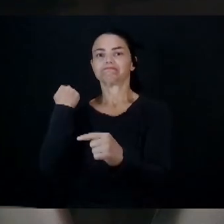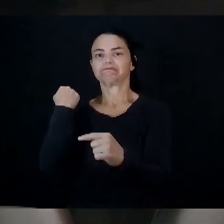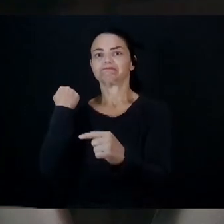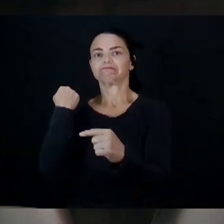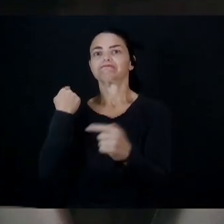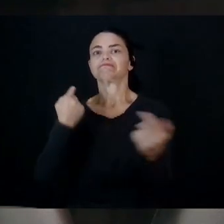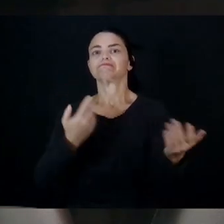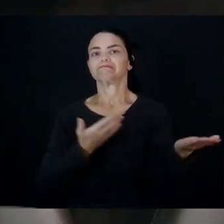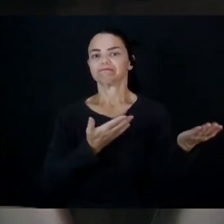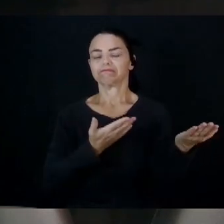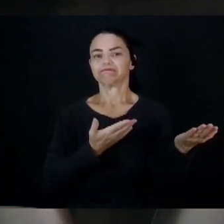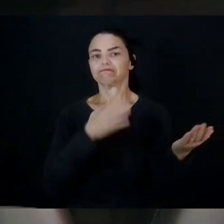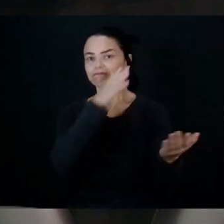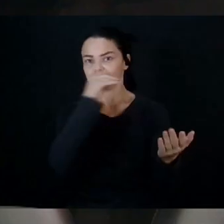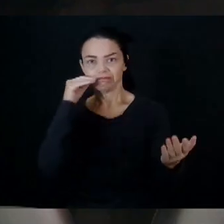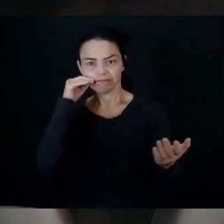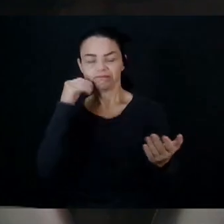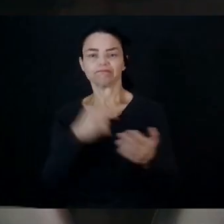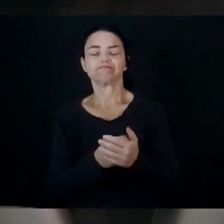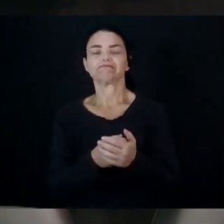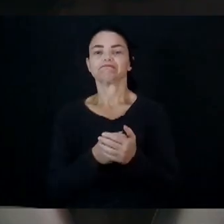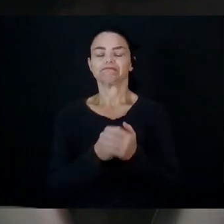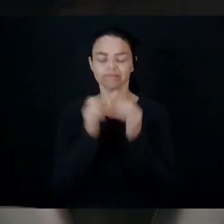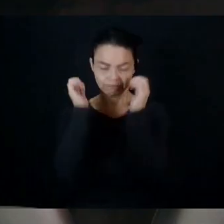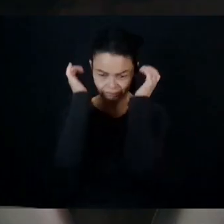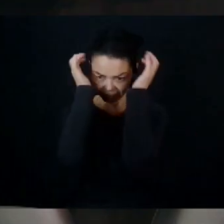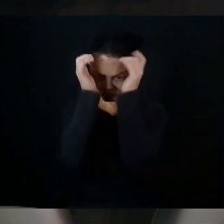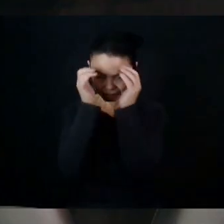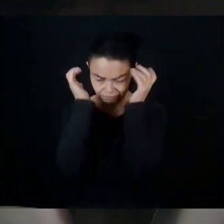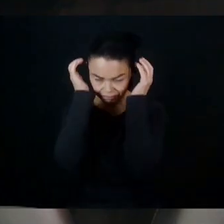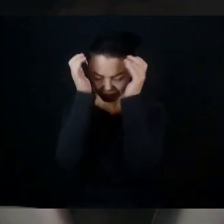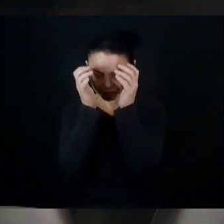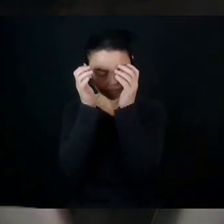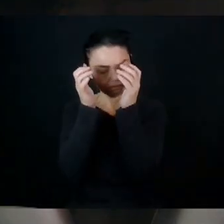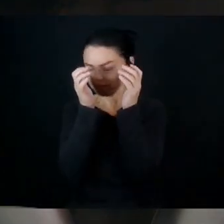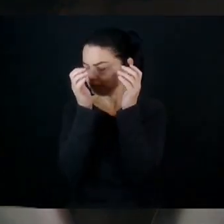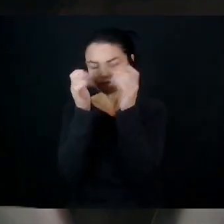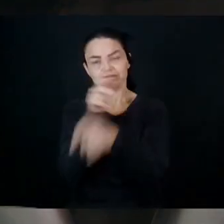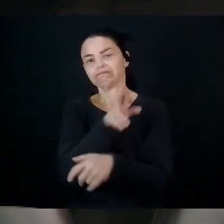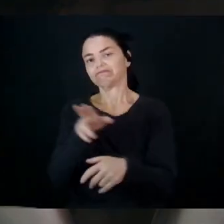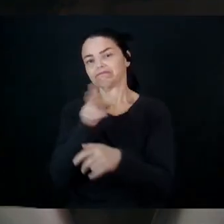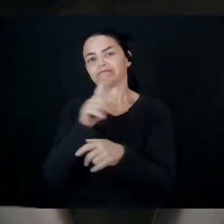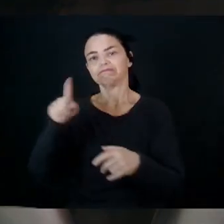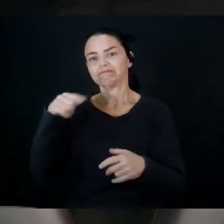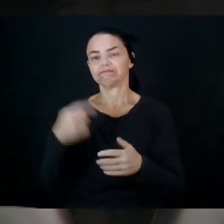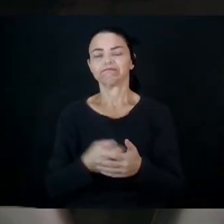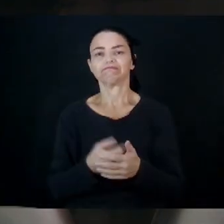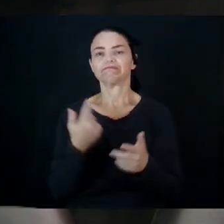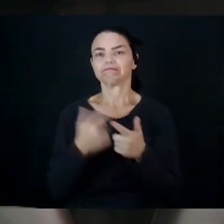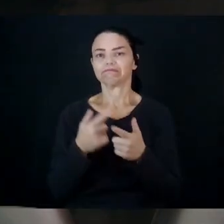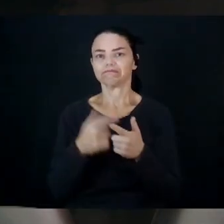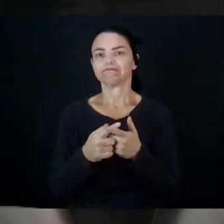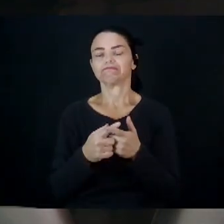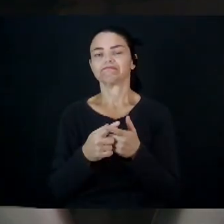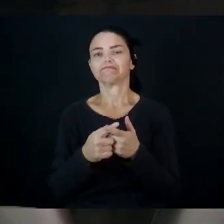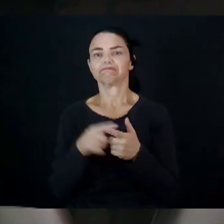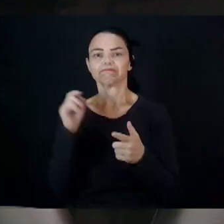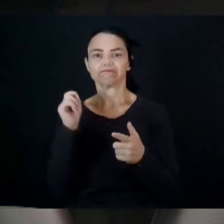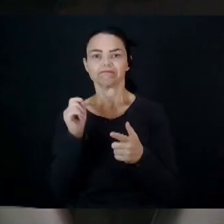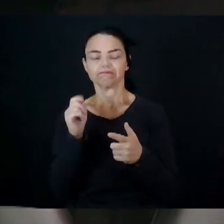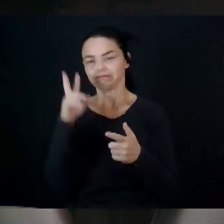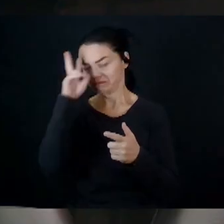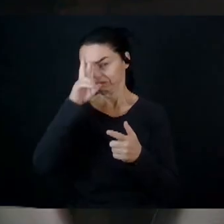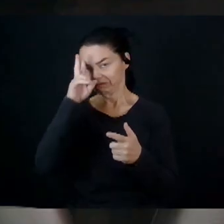essa rede neuronal, ela não foi muito utilizada depois, né? Porque quanto mais a gente lembra de